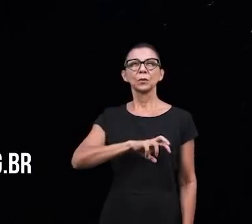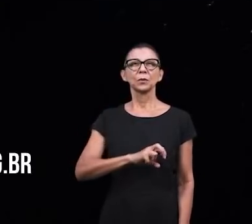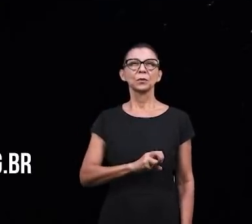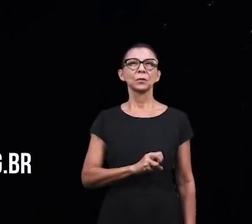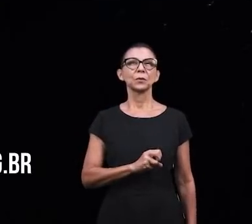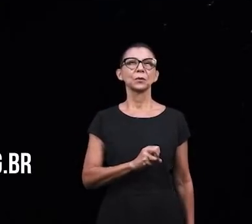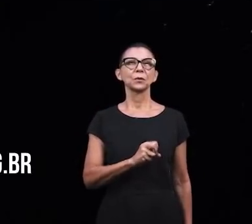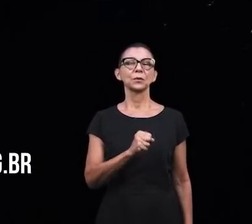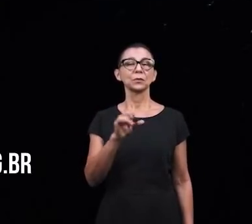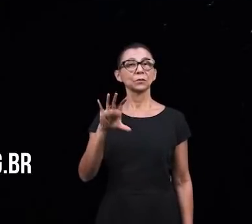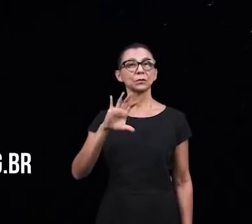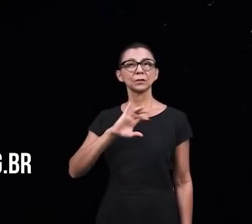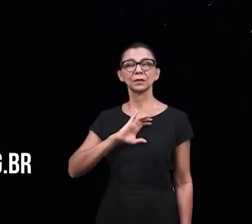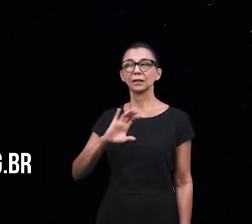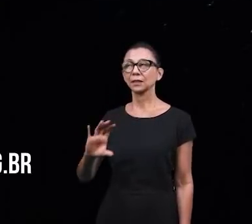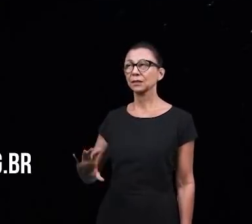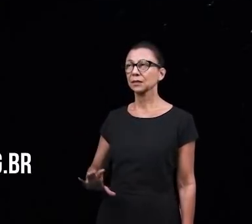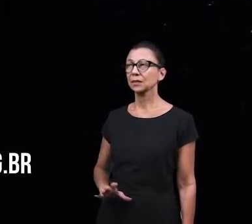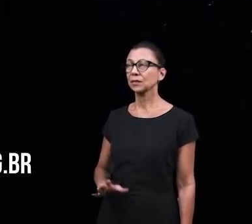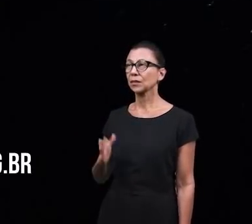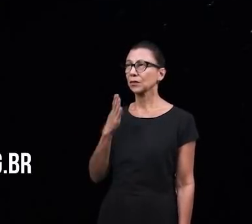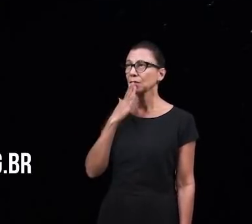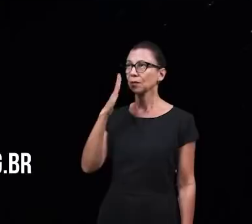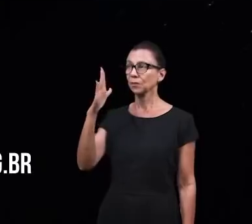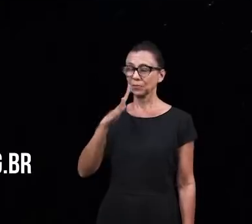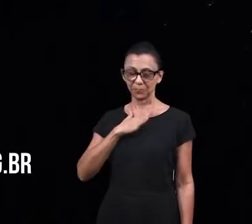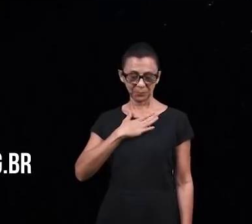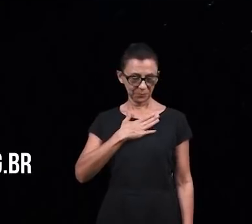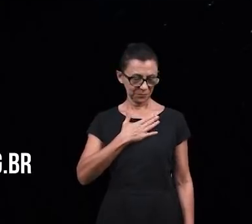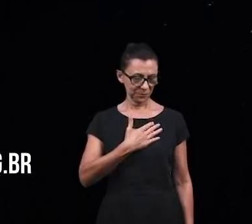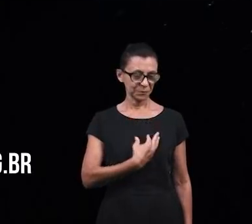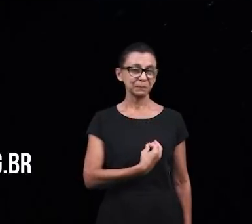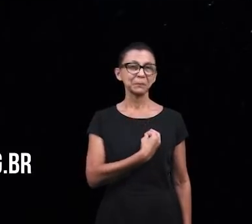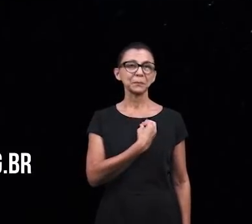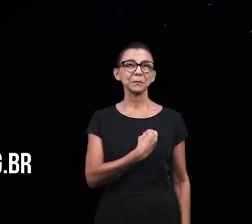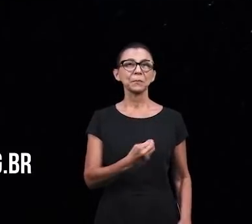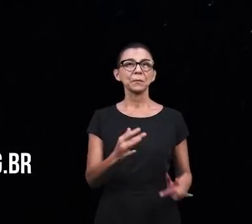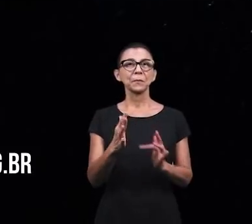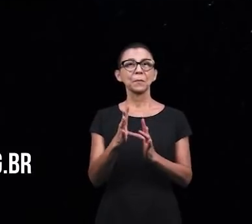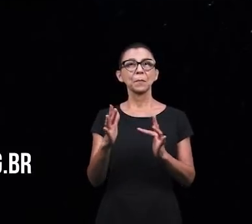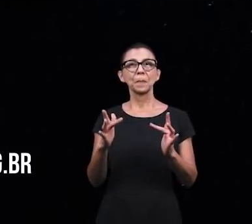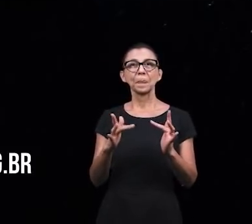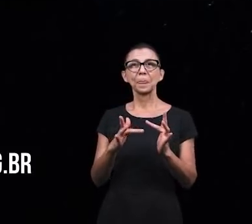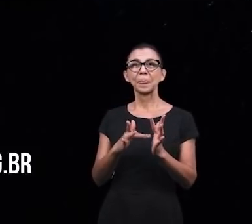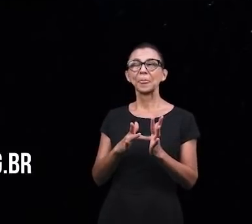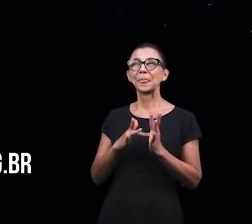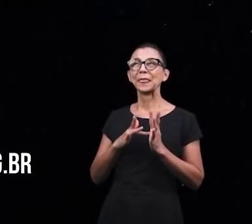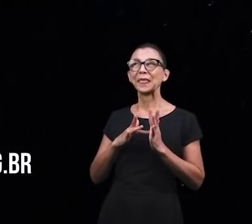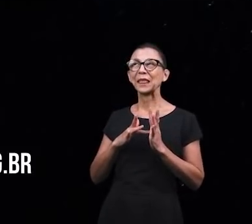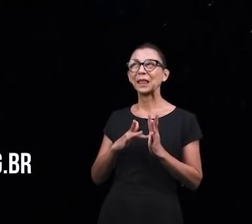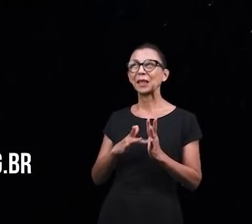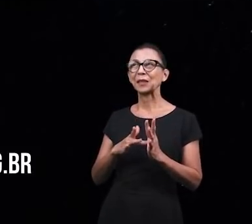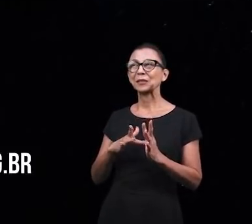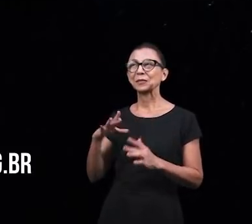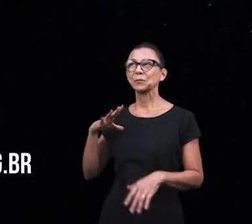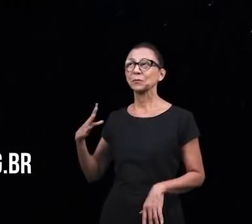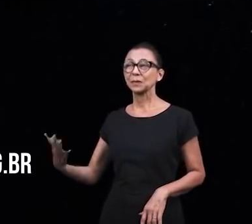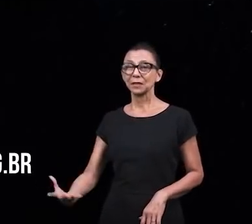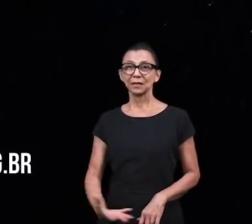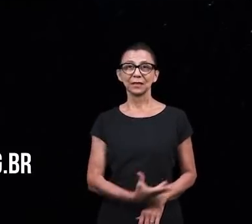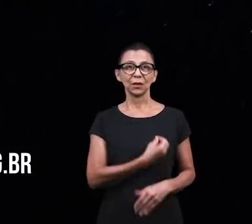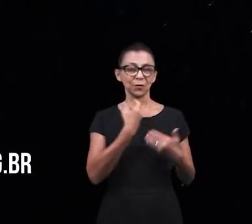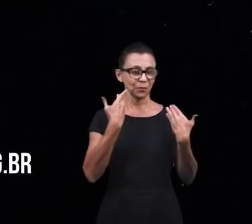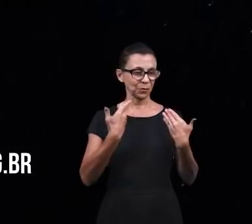que Cristo tem por mim. Jesus achou-me,